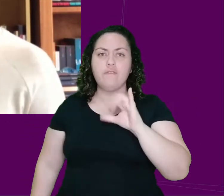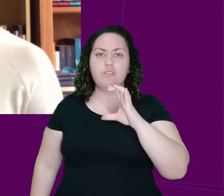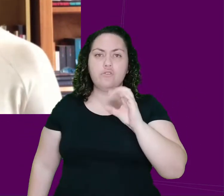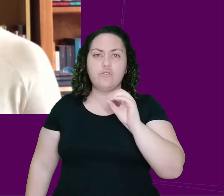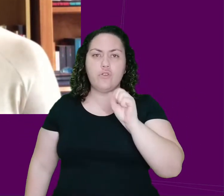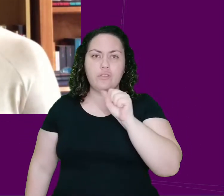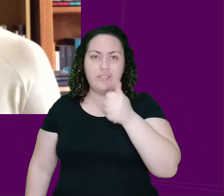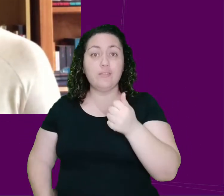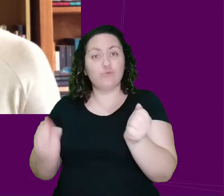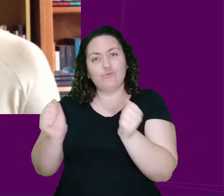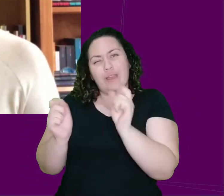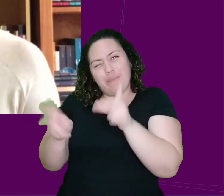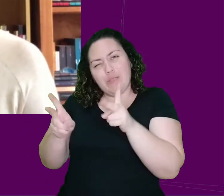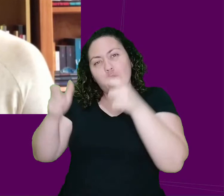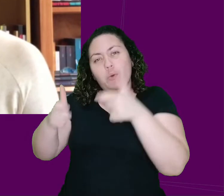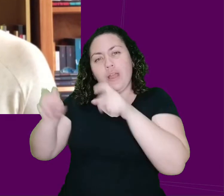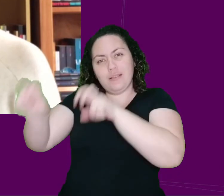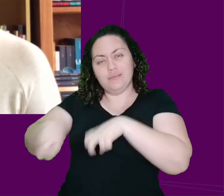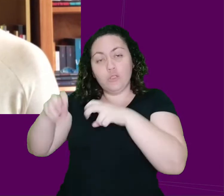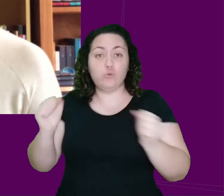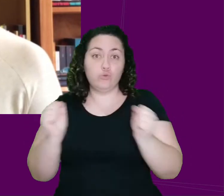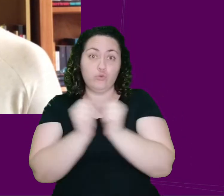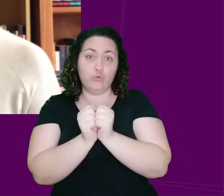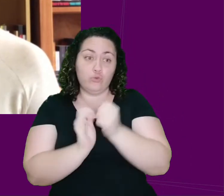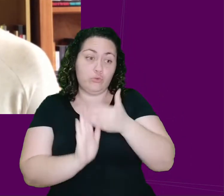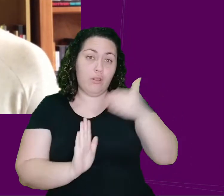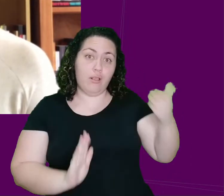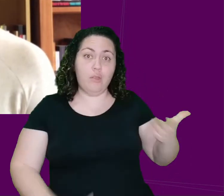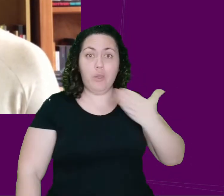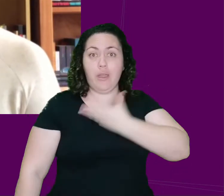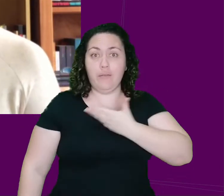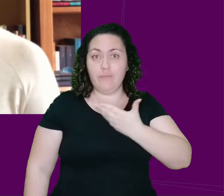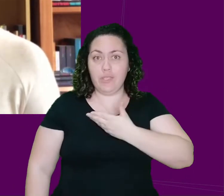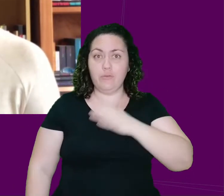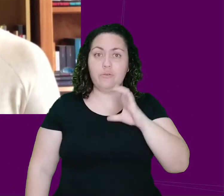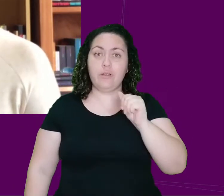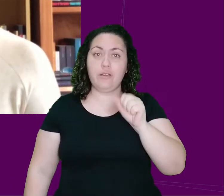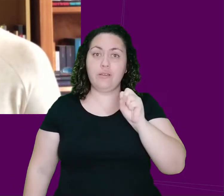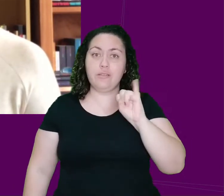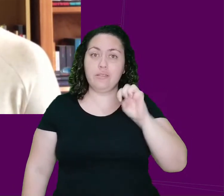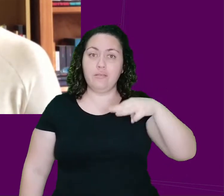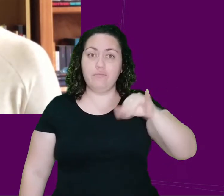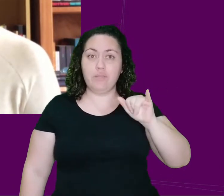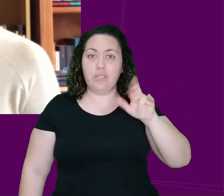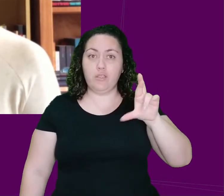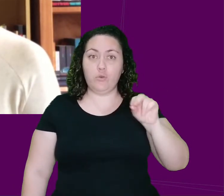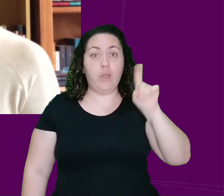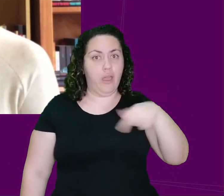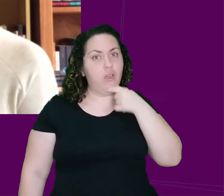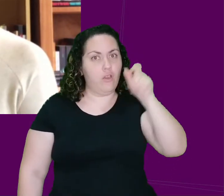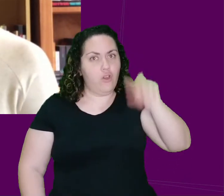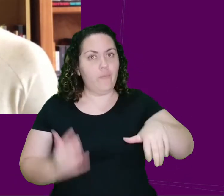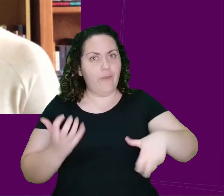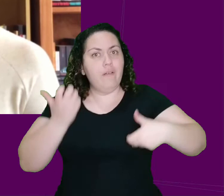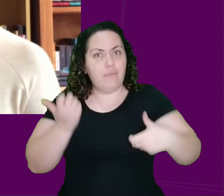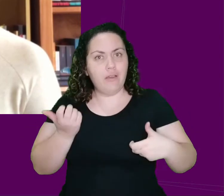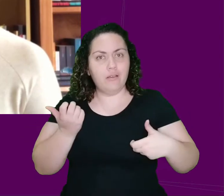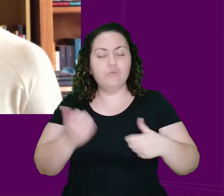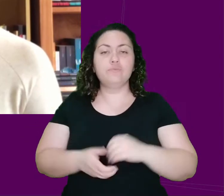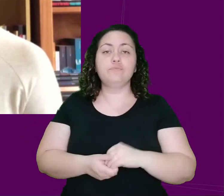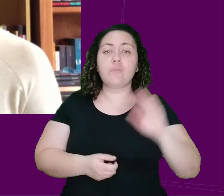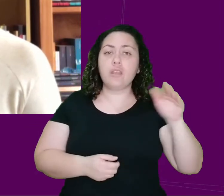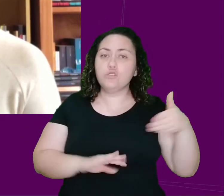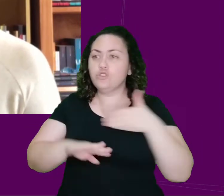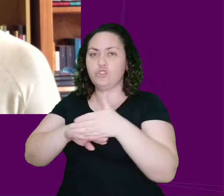São Bernardo, junto com o seu braço direito e braço armado, Casimiro Lopes. Lá, ele enreda o proprietário